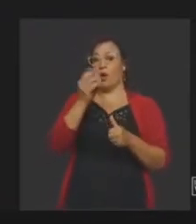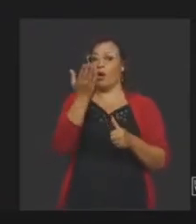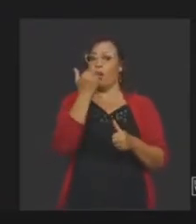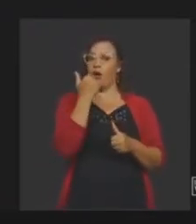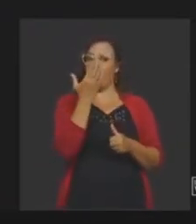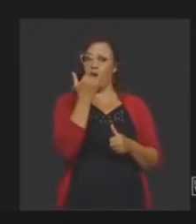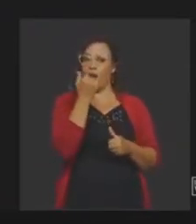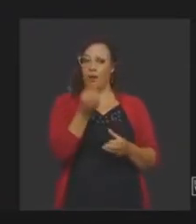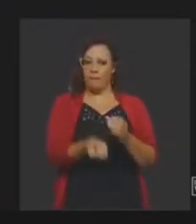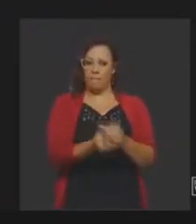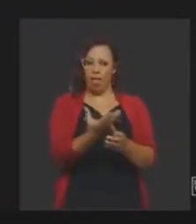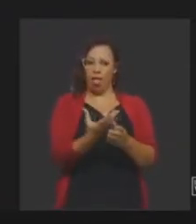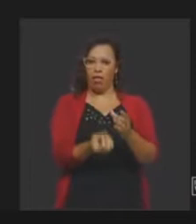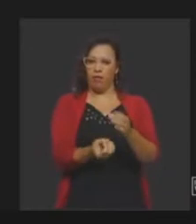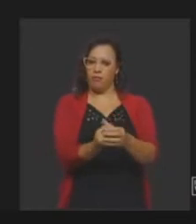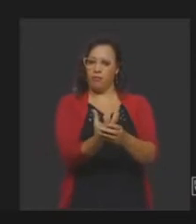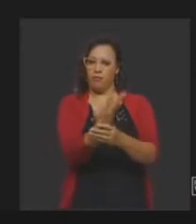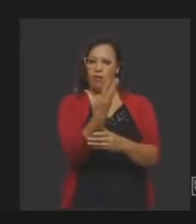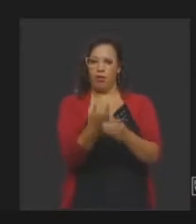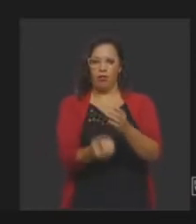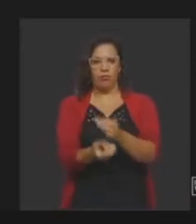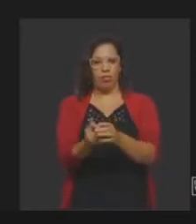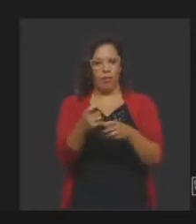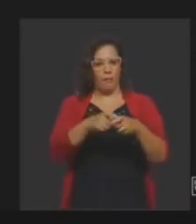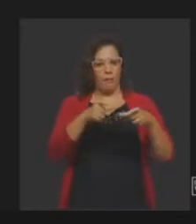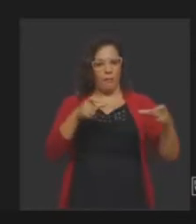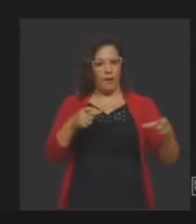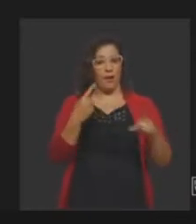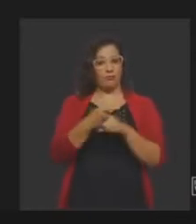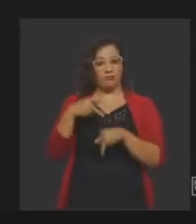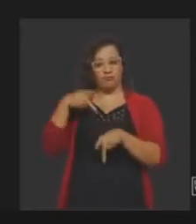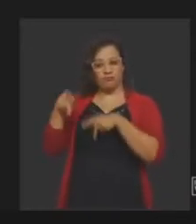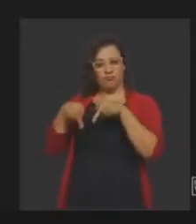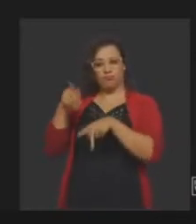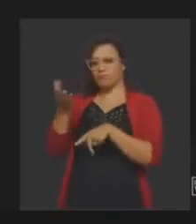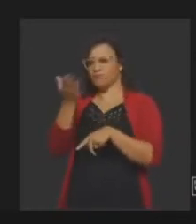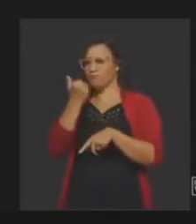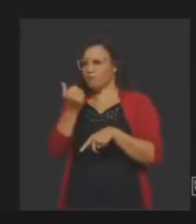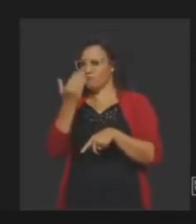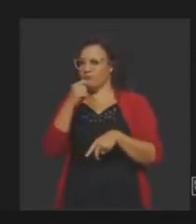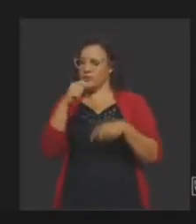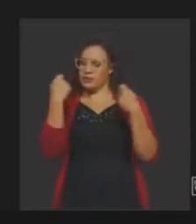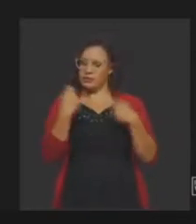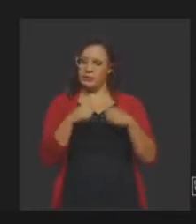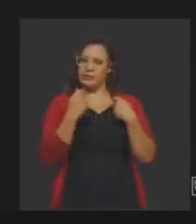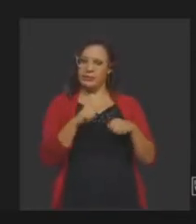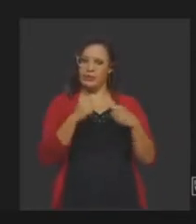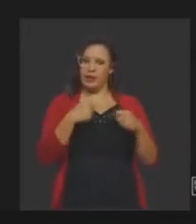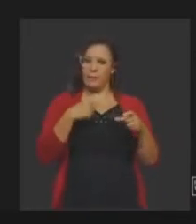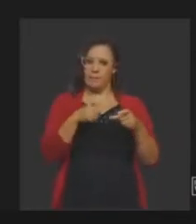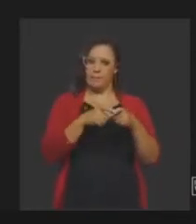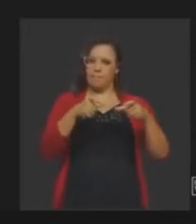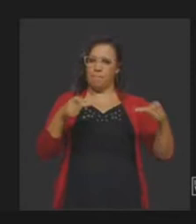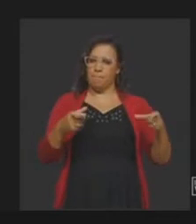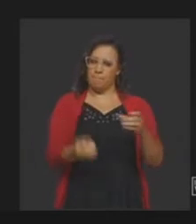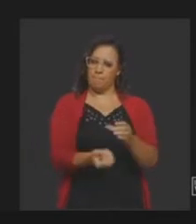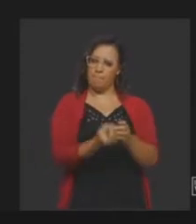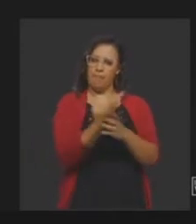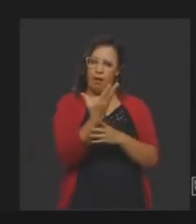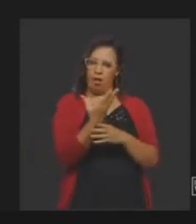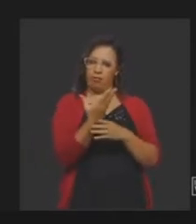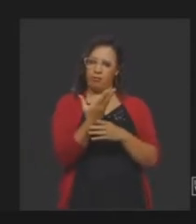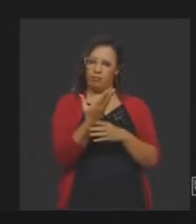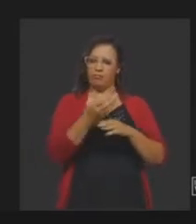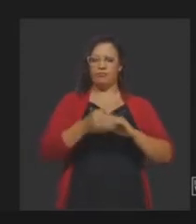alimentos, como eu disse, temos uma população cada vez maior, portanto, temos que ter capacidade de aumentar a produção de